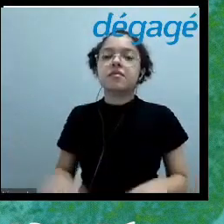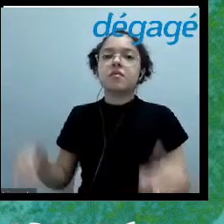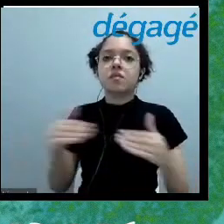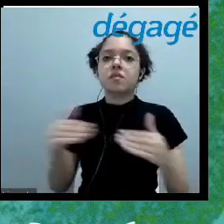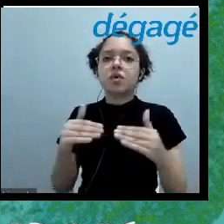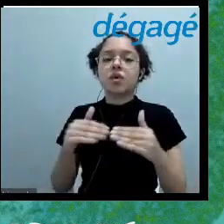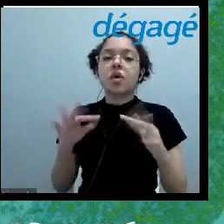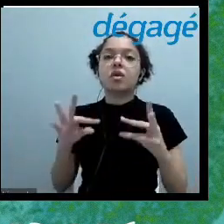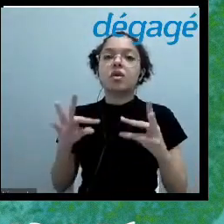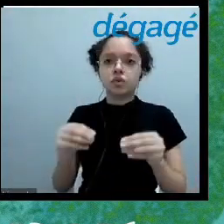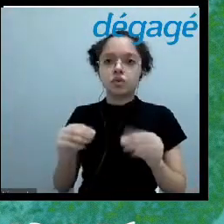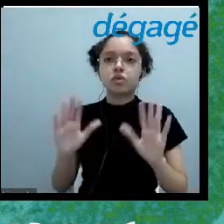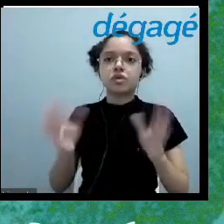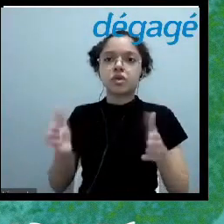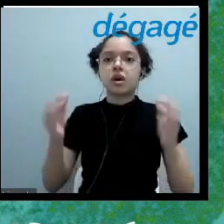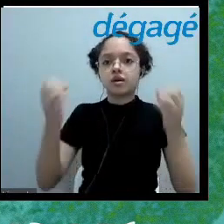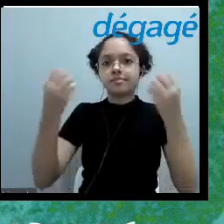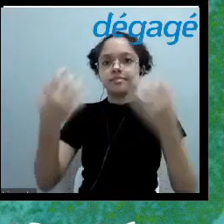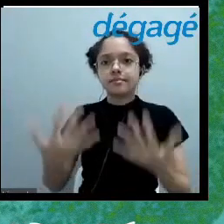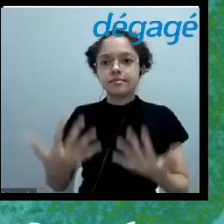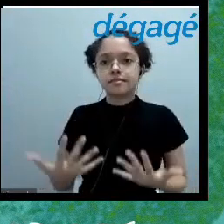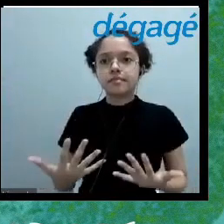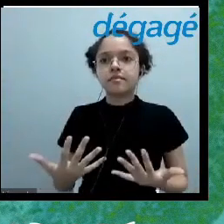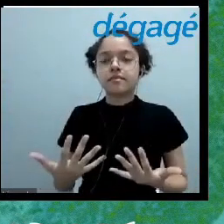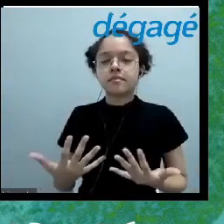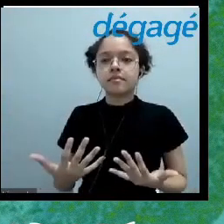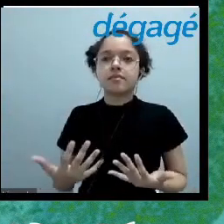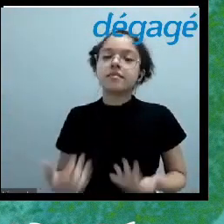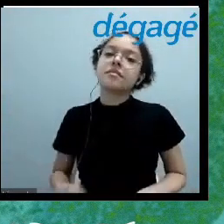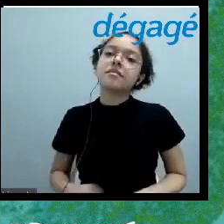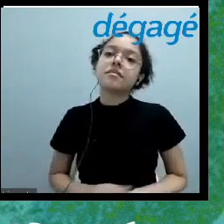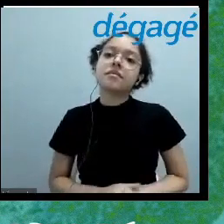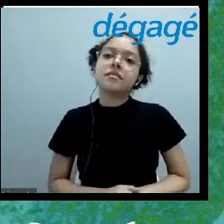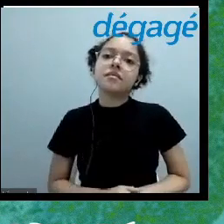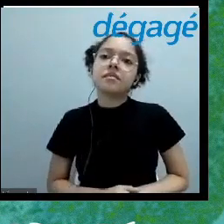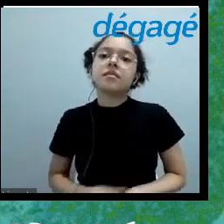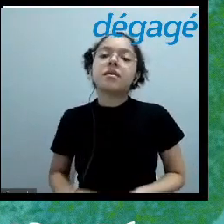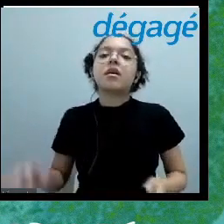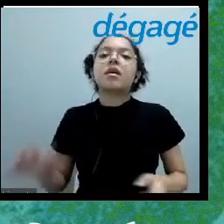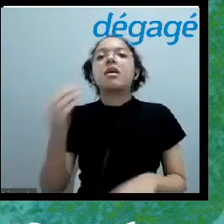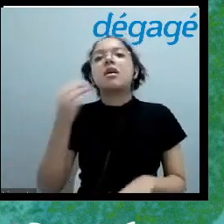de grande valia tudo que foi a experiência.